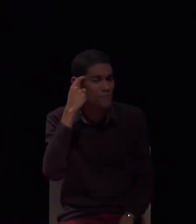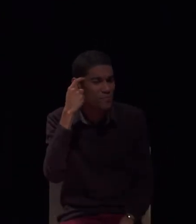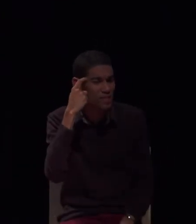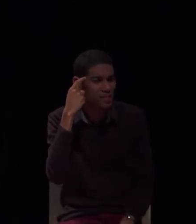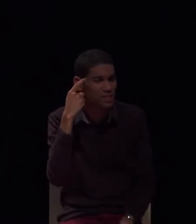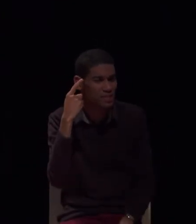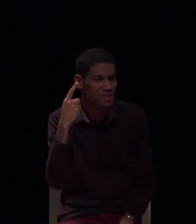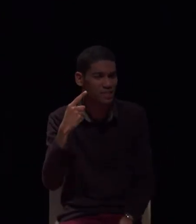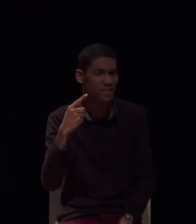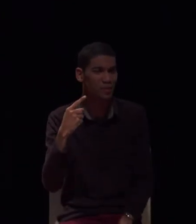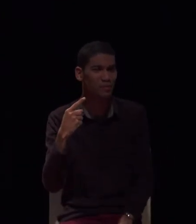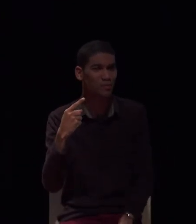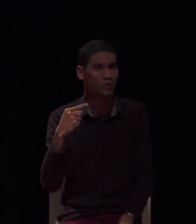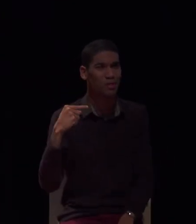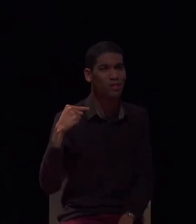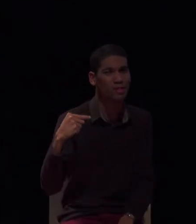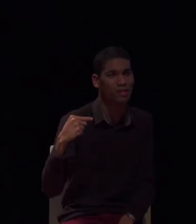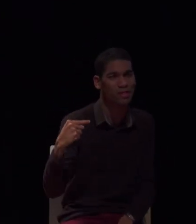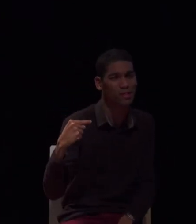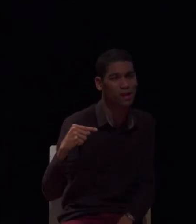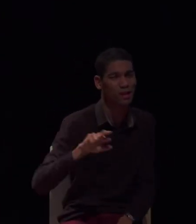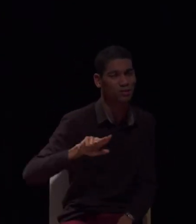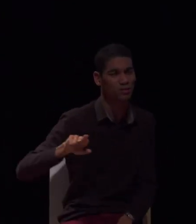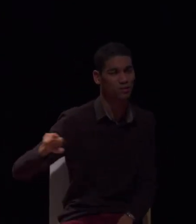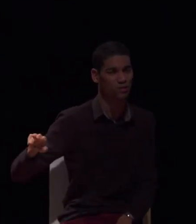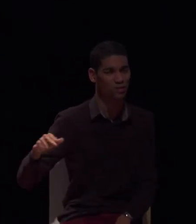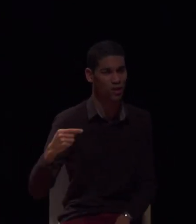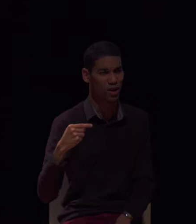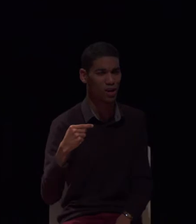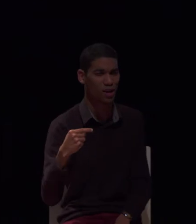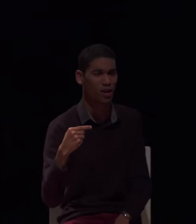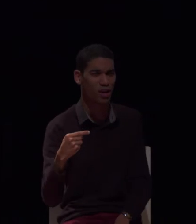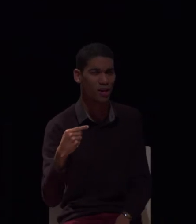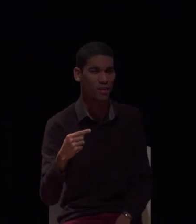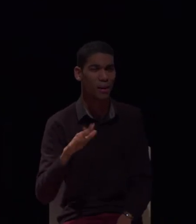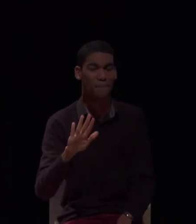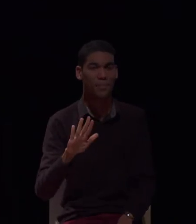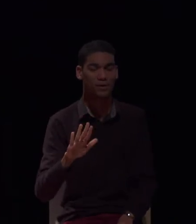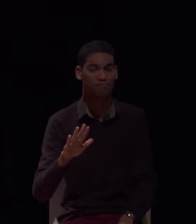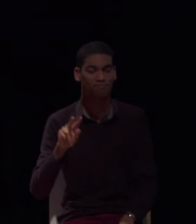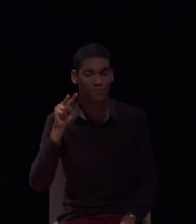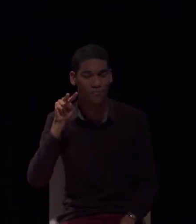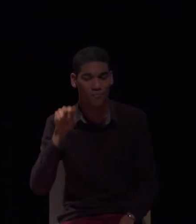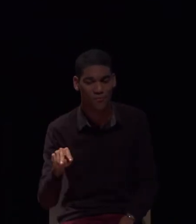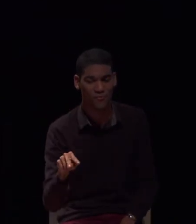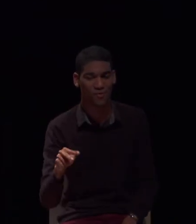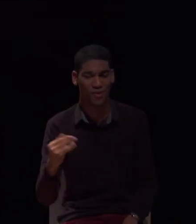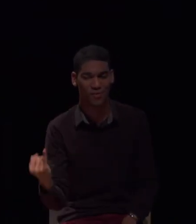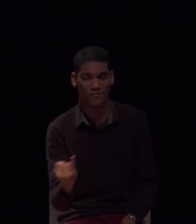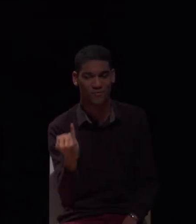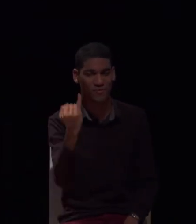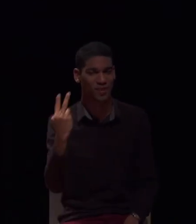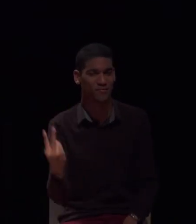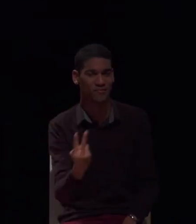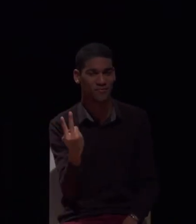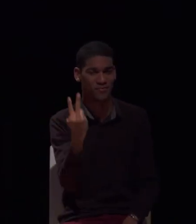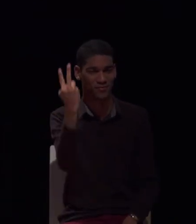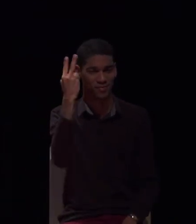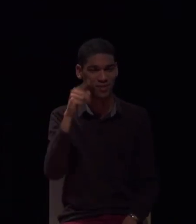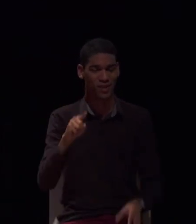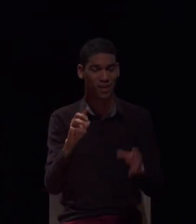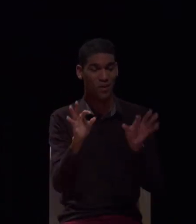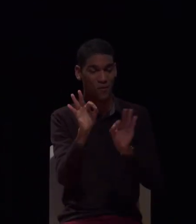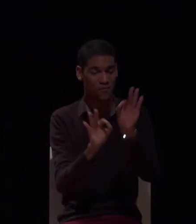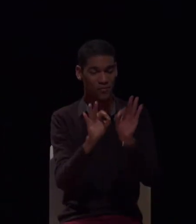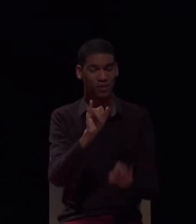negativa e mais numa num projecto de valorização mesmo o e leite contou com mais de